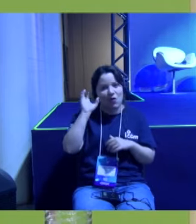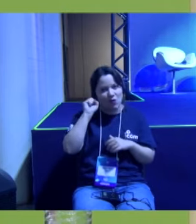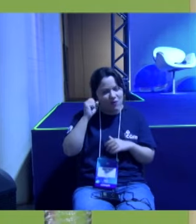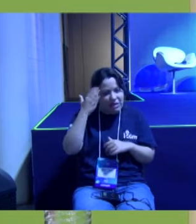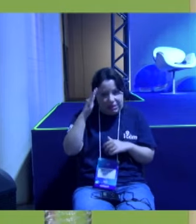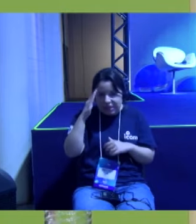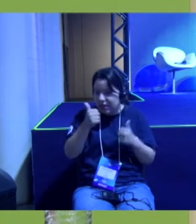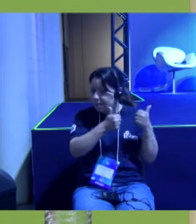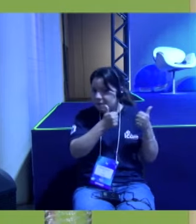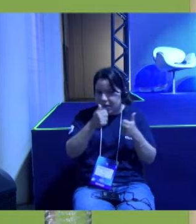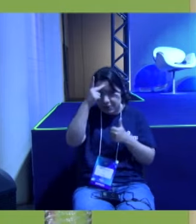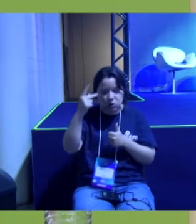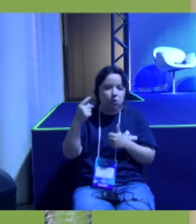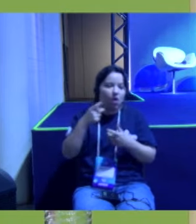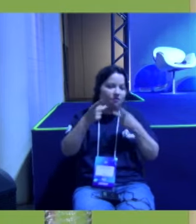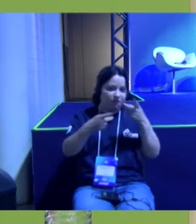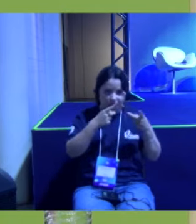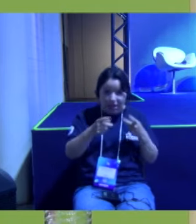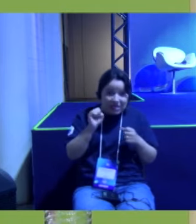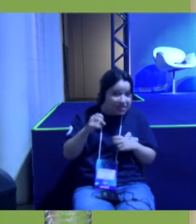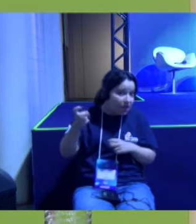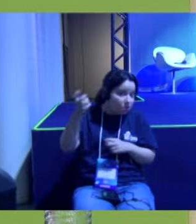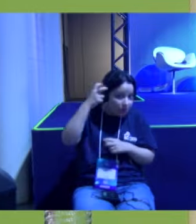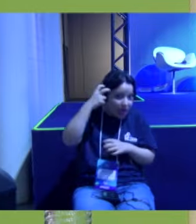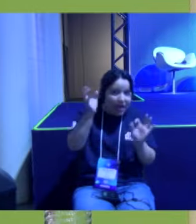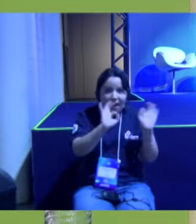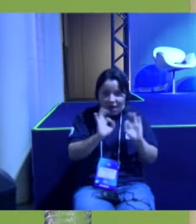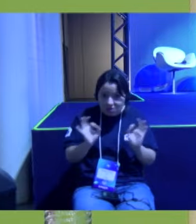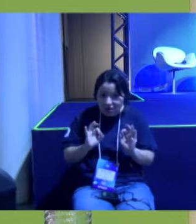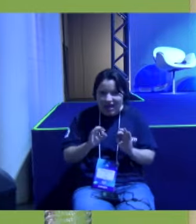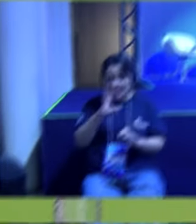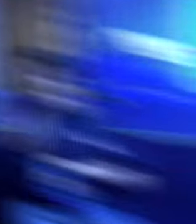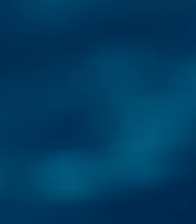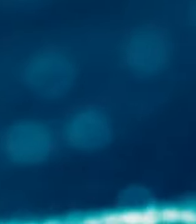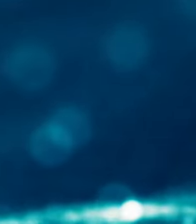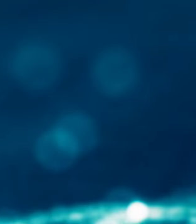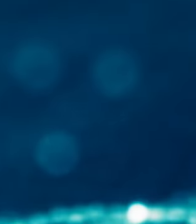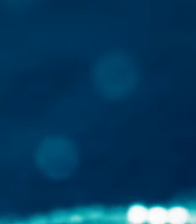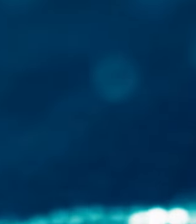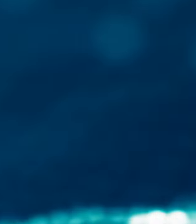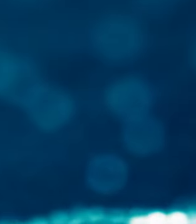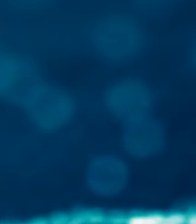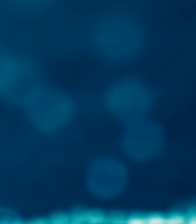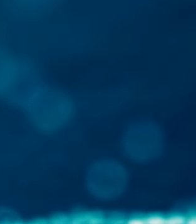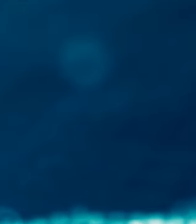entender perfeitamente o que as pessoas estão falando, mas sem esse aparelho aqui, ela não entende nada.